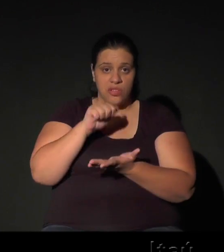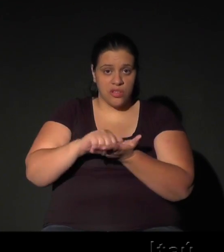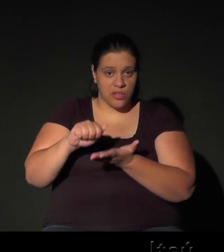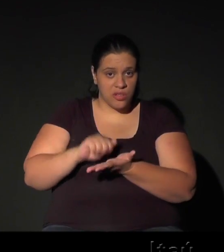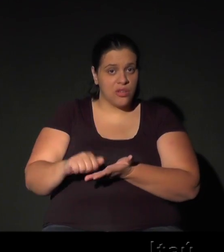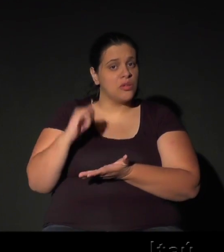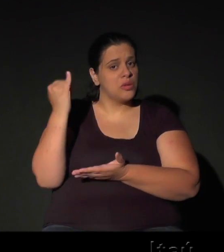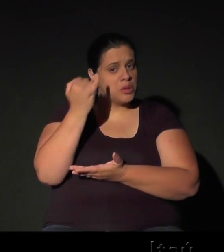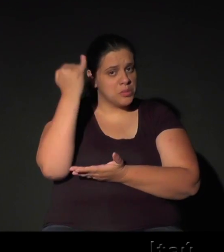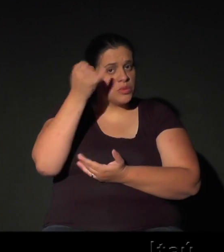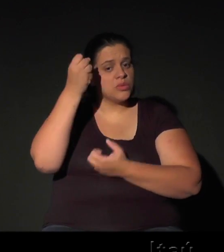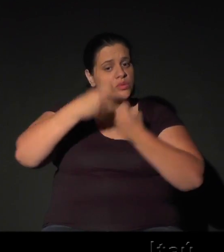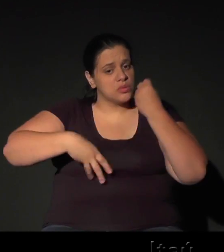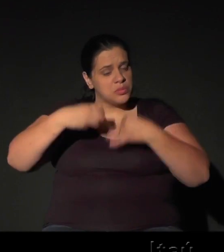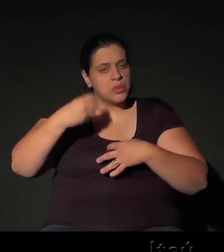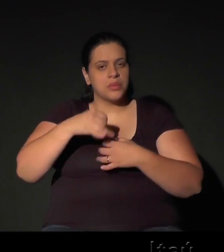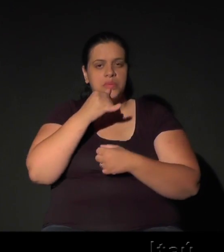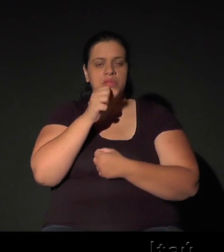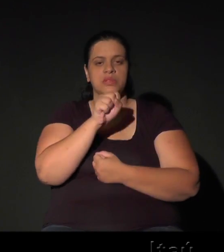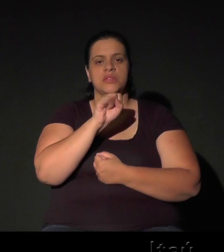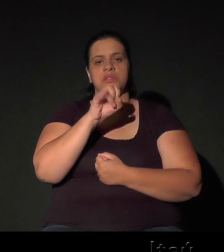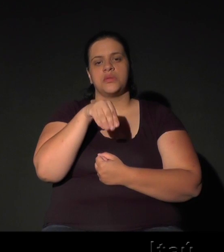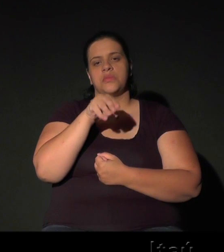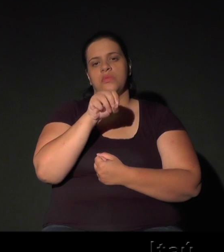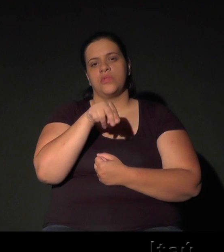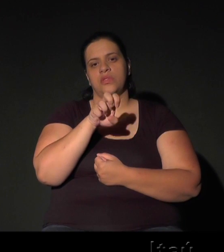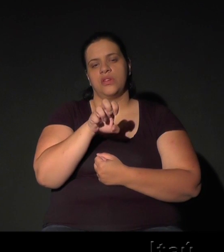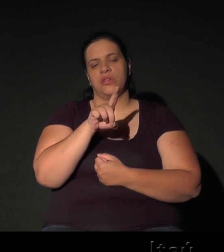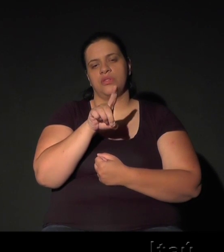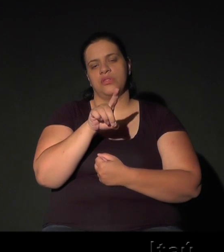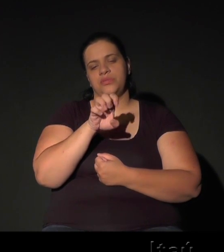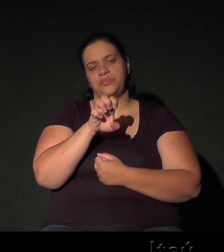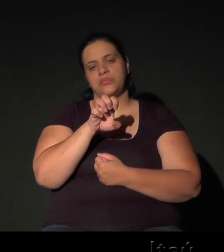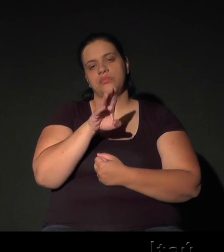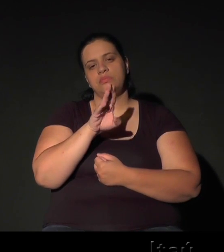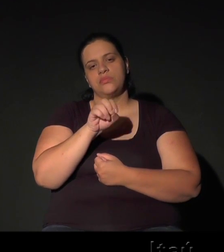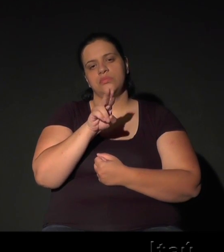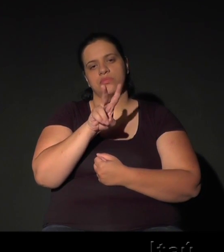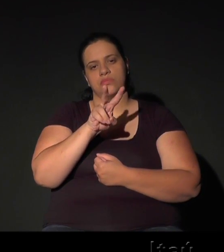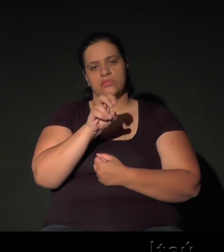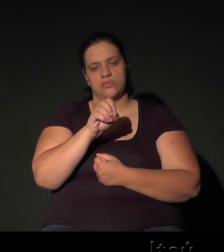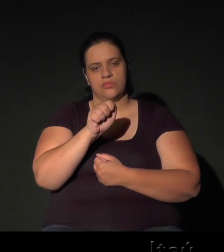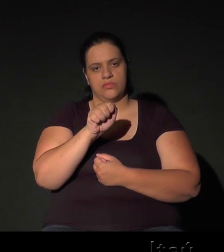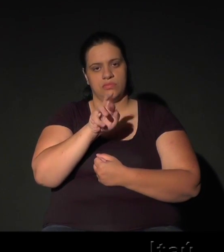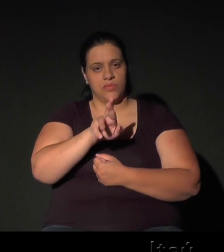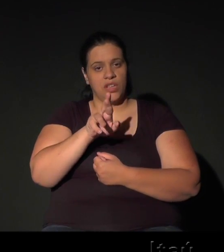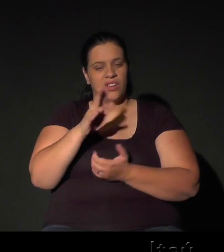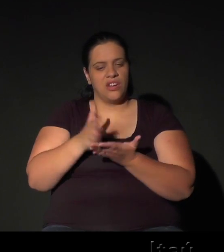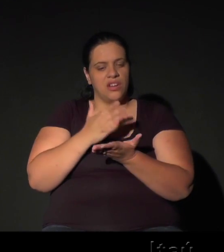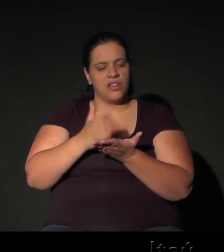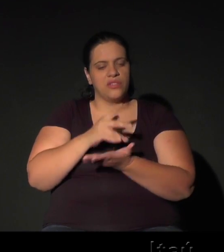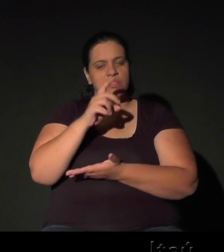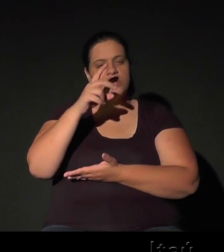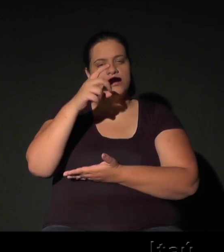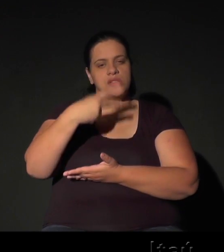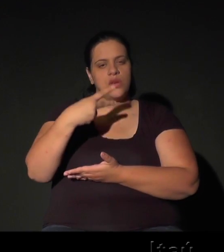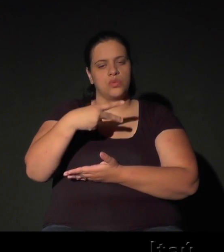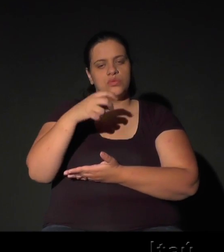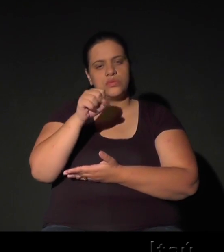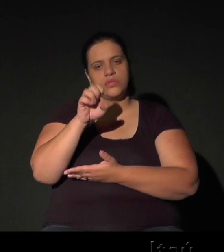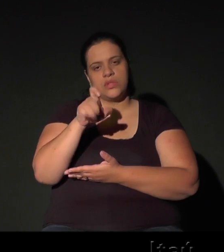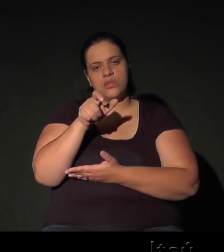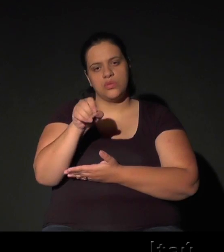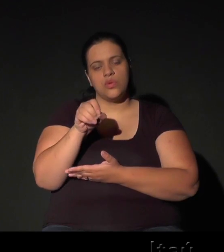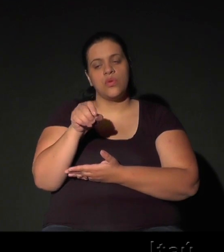importantes que falam sobre isso a própria Simone de pvoa no segundo sexo ela faz todo um resgate do que os filósofos falavam em relação às